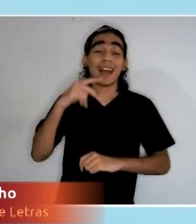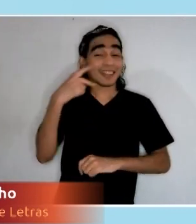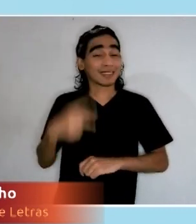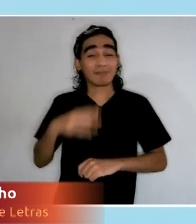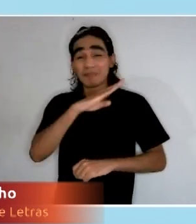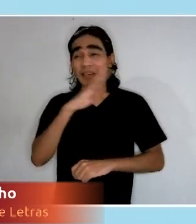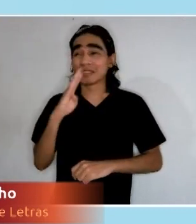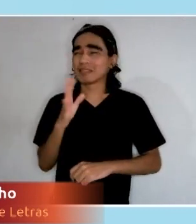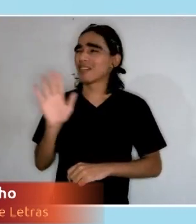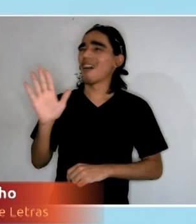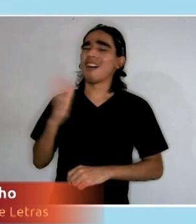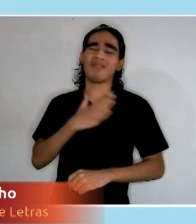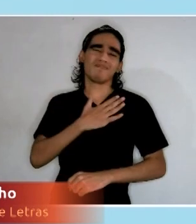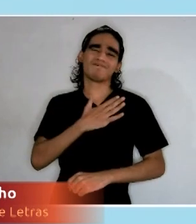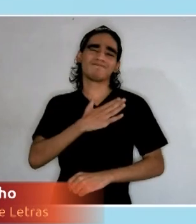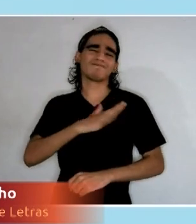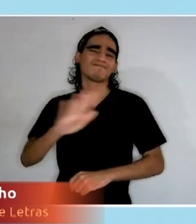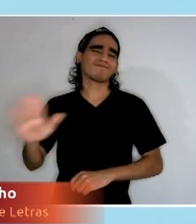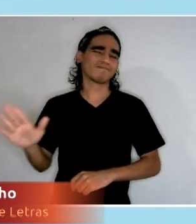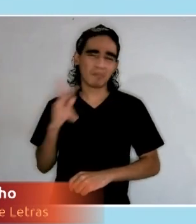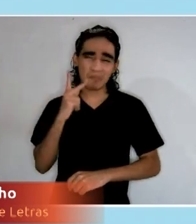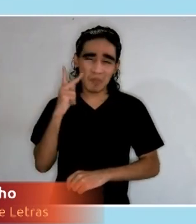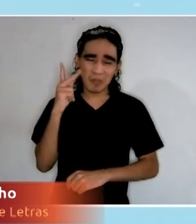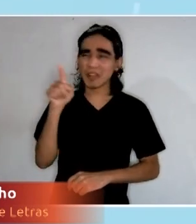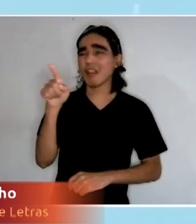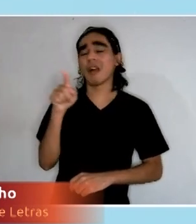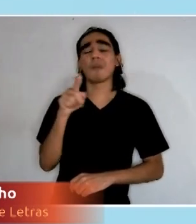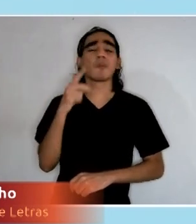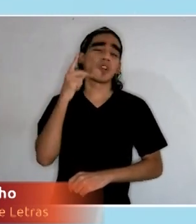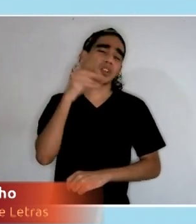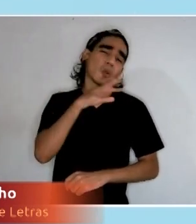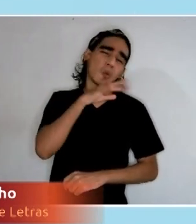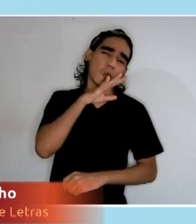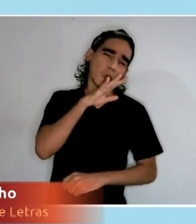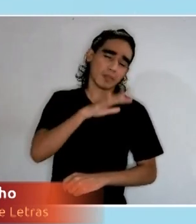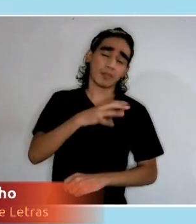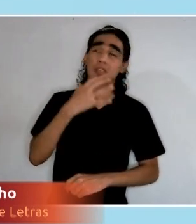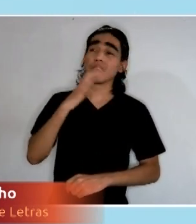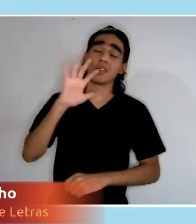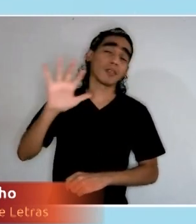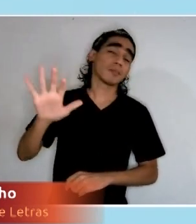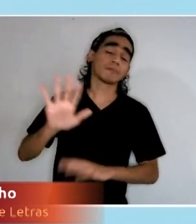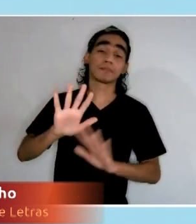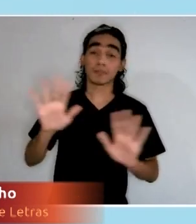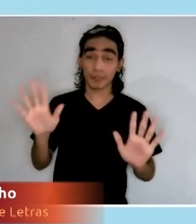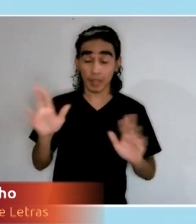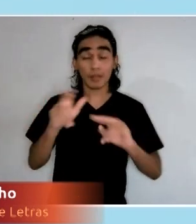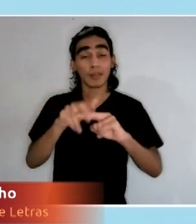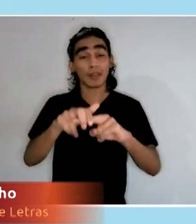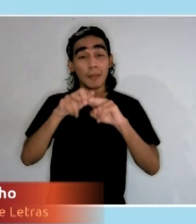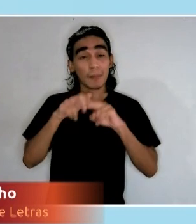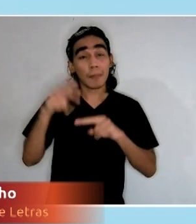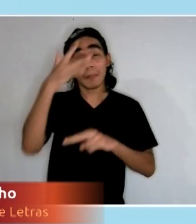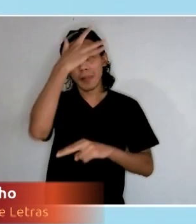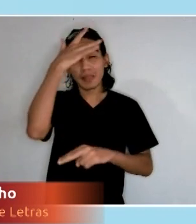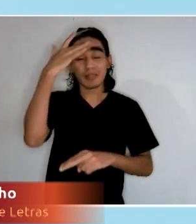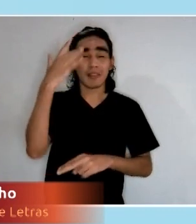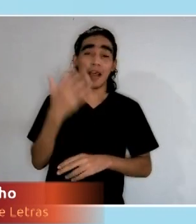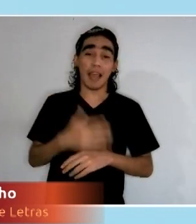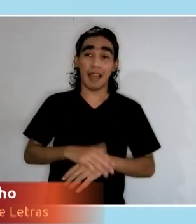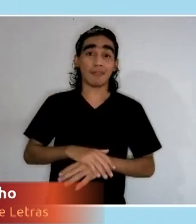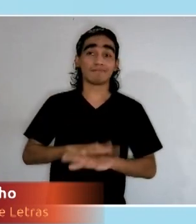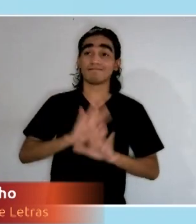que política é uma coisa ruim. Então, o que aconteceu? No momento que você demoniza a política, você acaba sofrendo